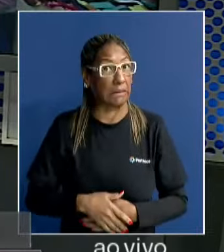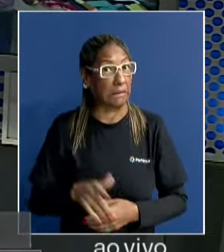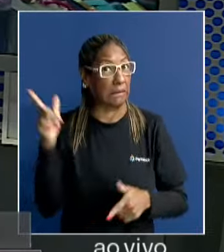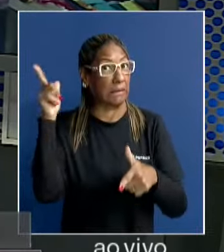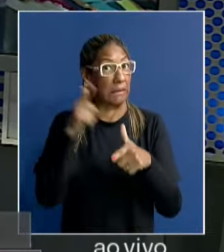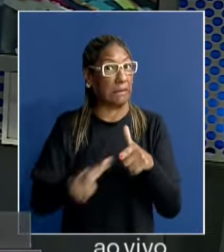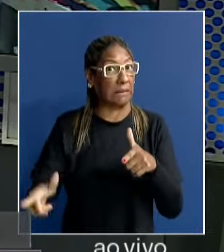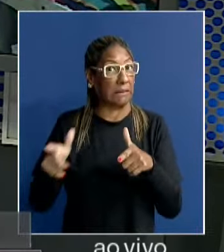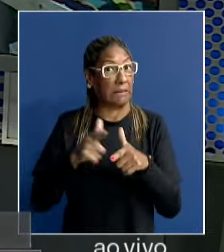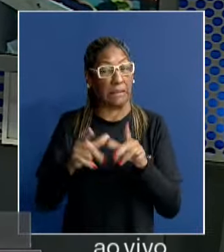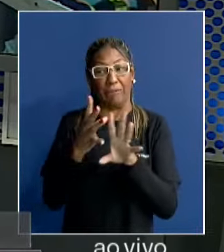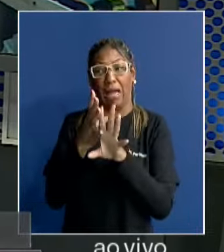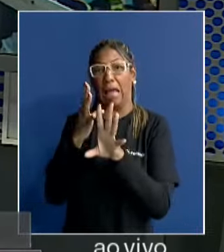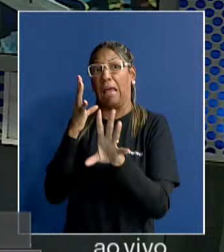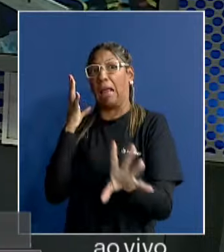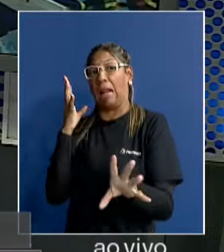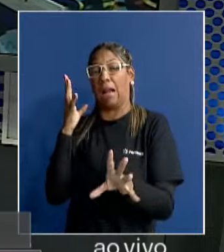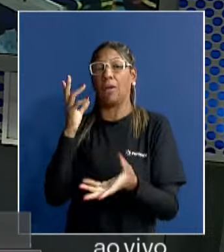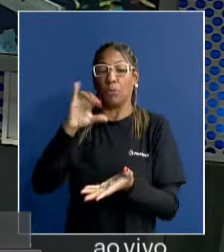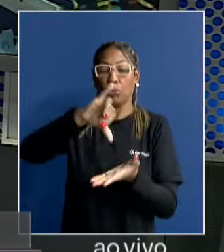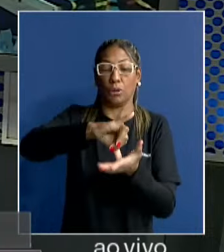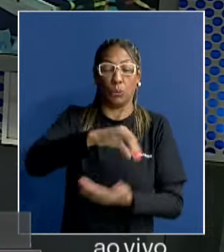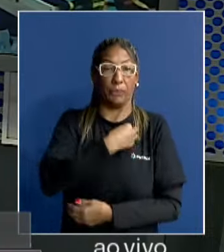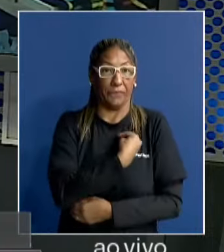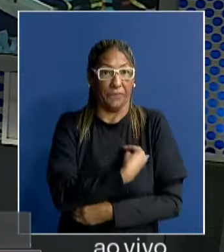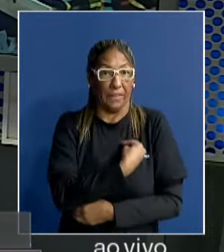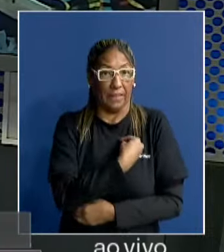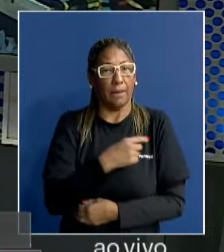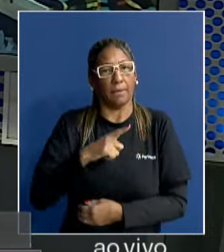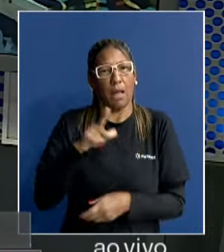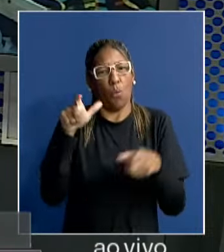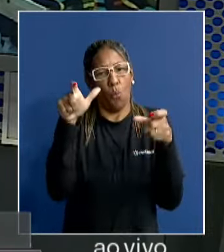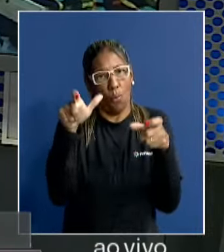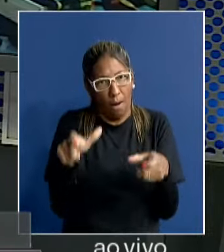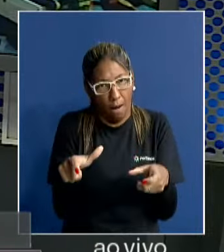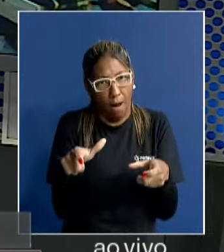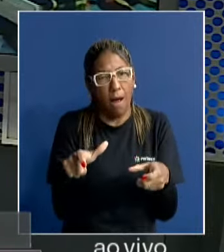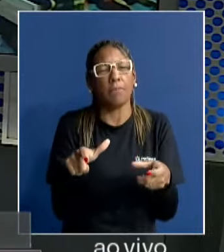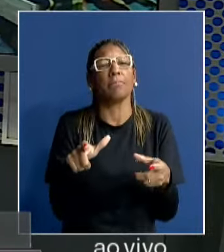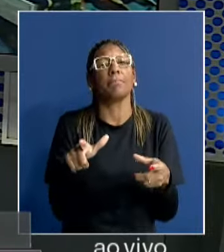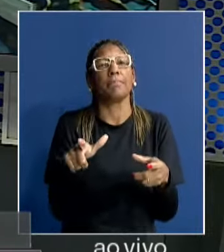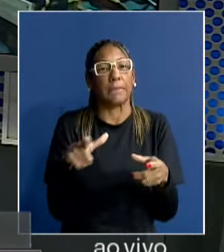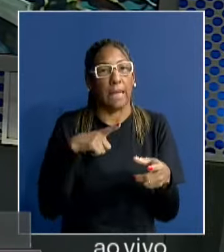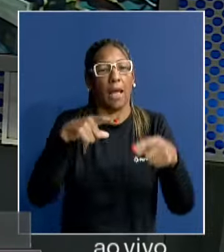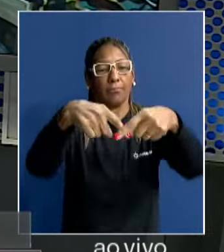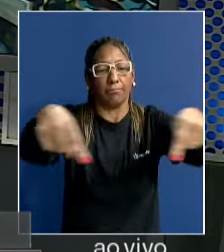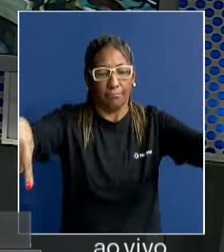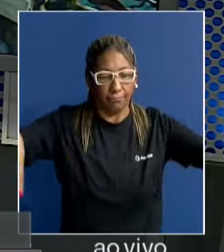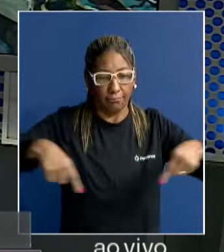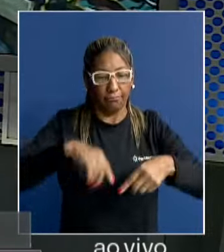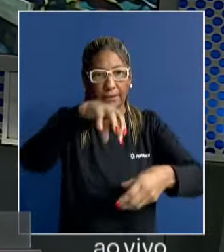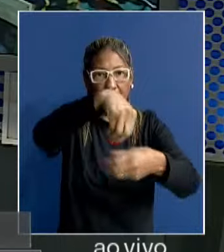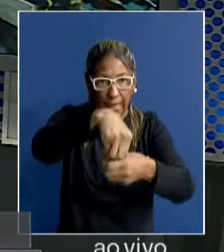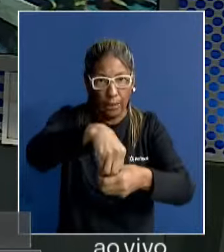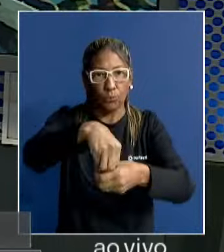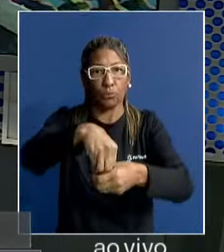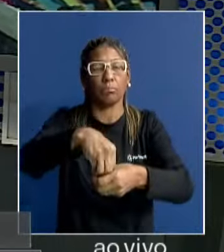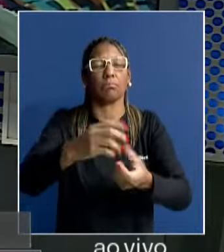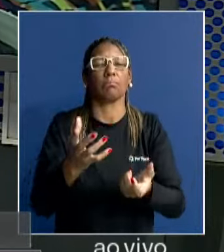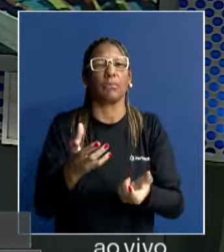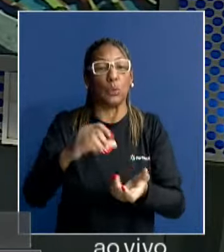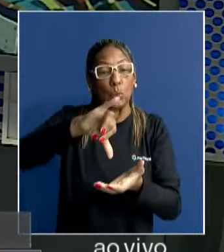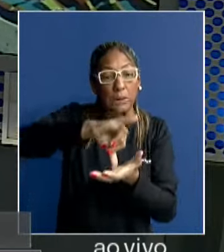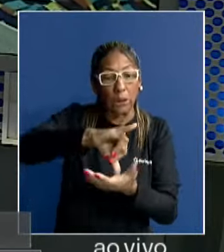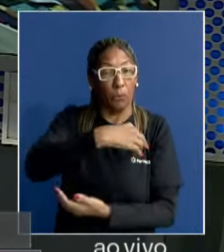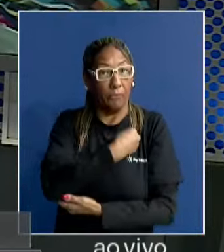frente do Centro Vida, mas tem um centro, sim, com diversos animais um pouco mais para baixo, aqui dentro do Centro Vida,